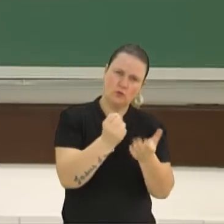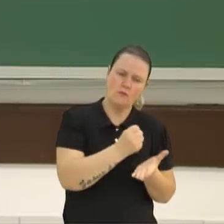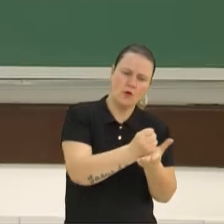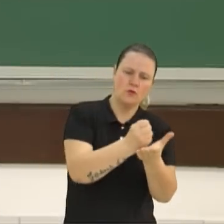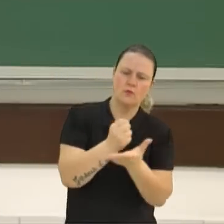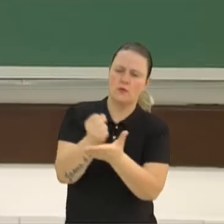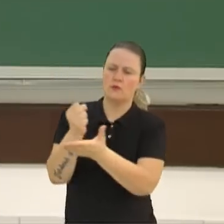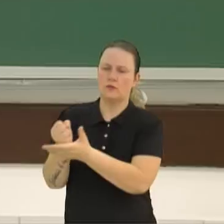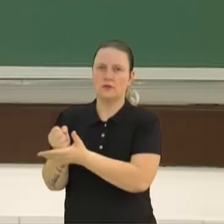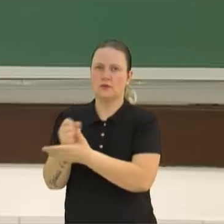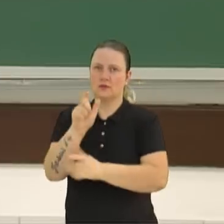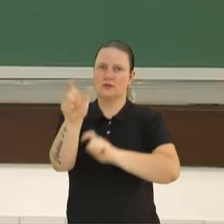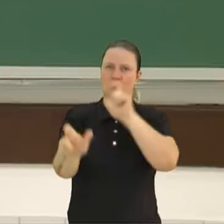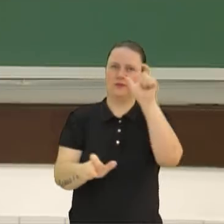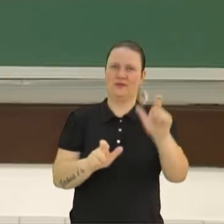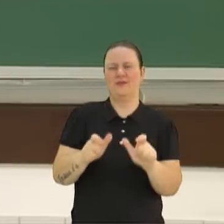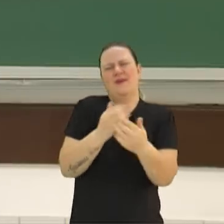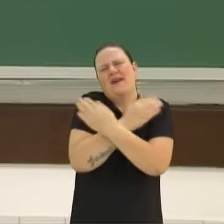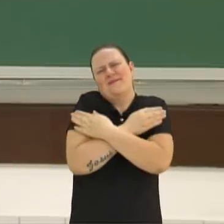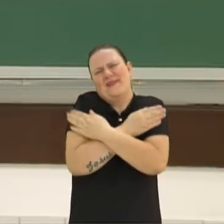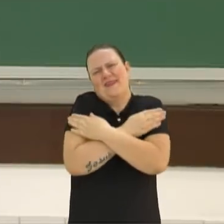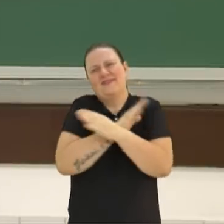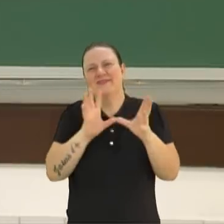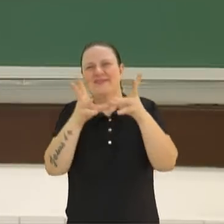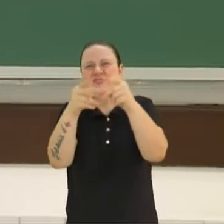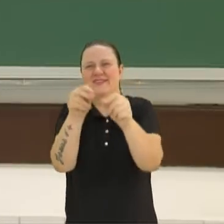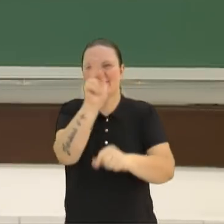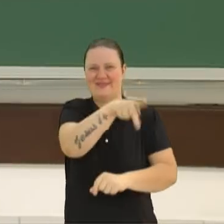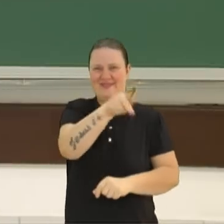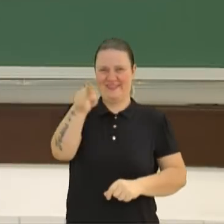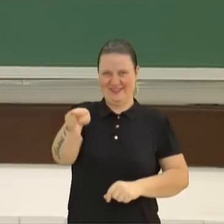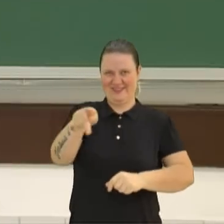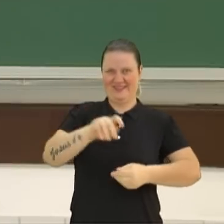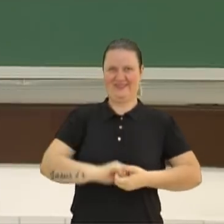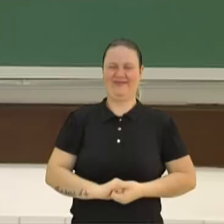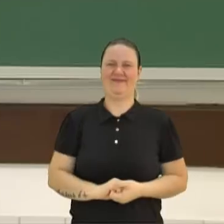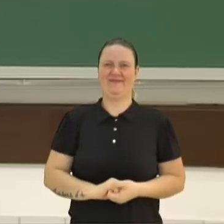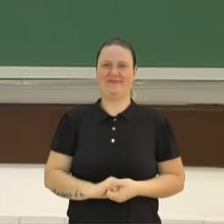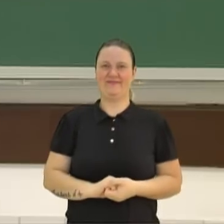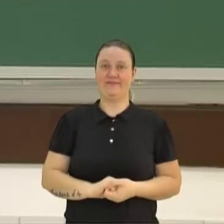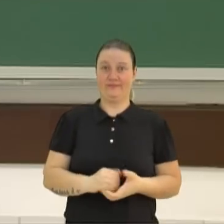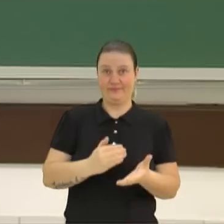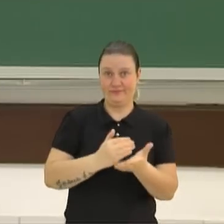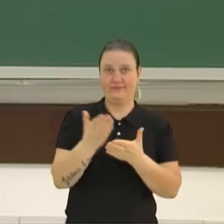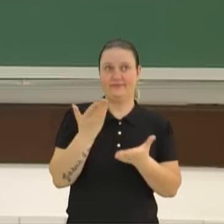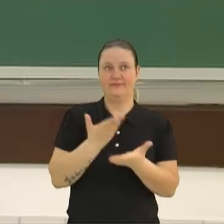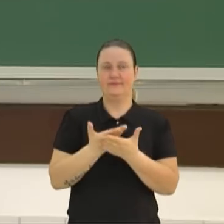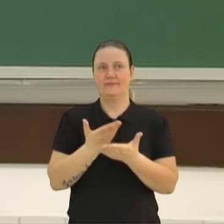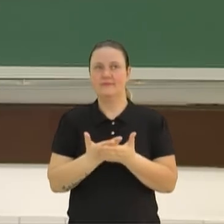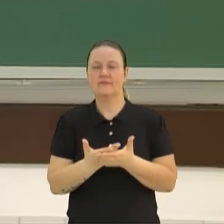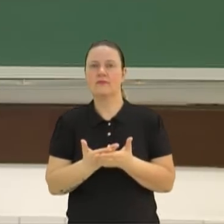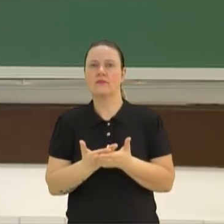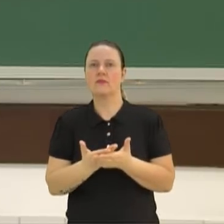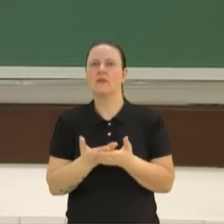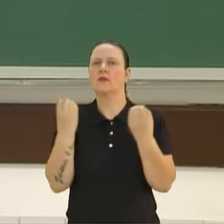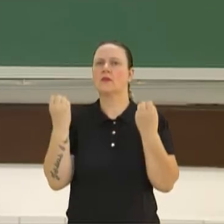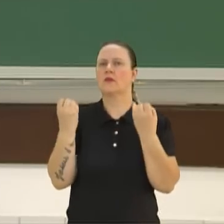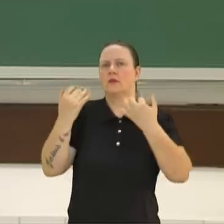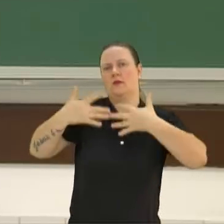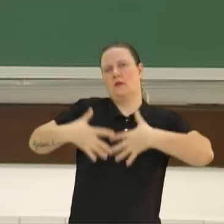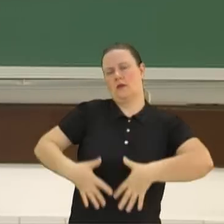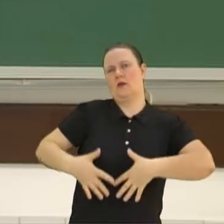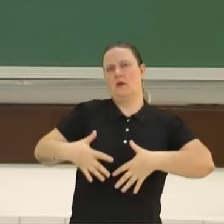elas possuem. Tá bom? Um abraço, professores. Vamos lá. Nós vamos iniciar a nossa aula falando